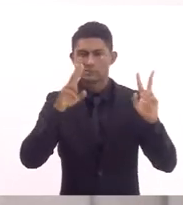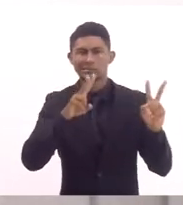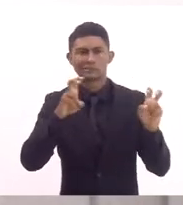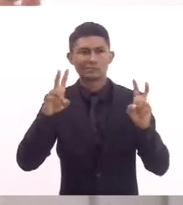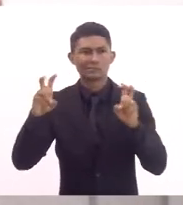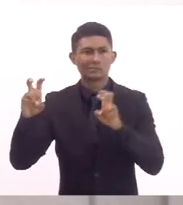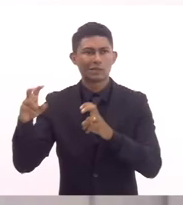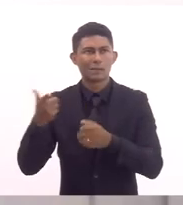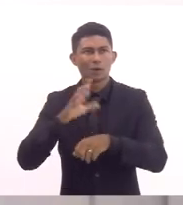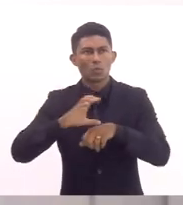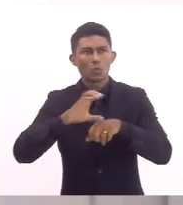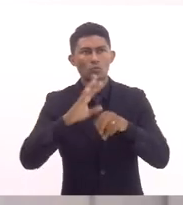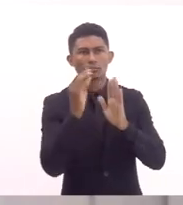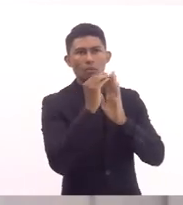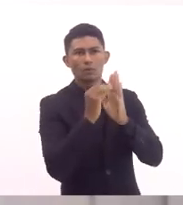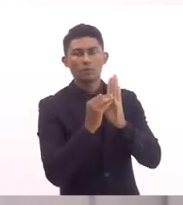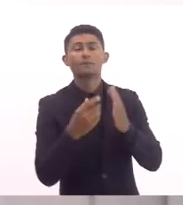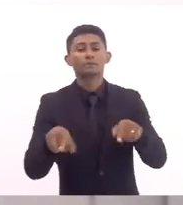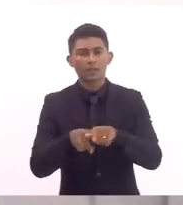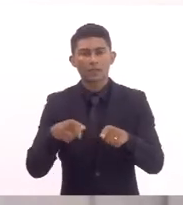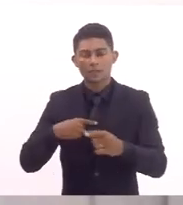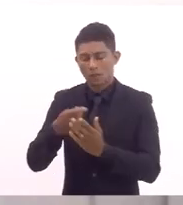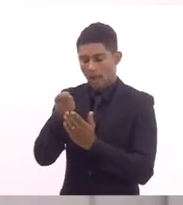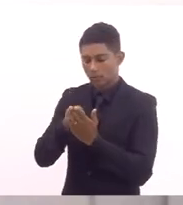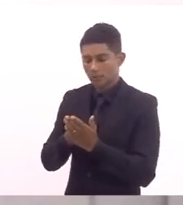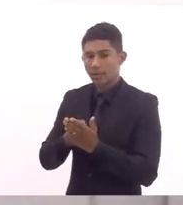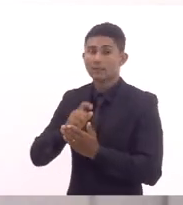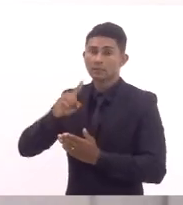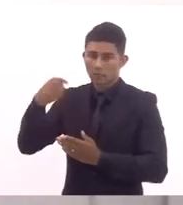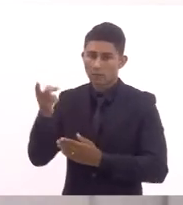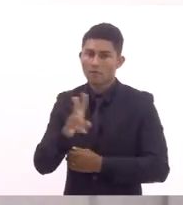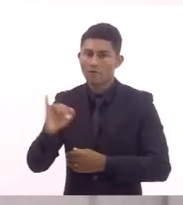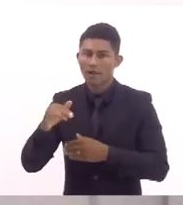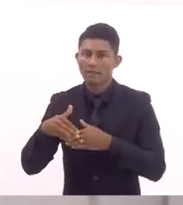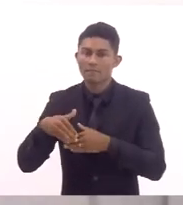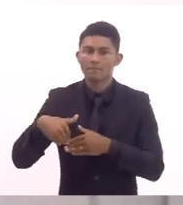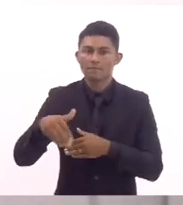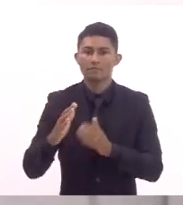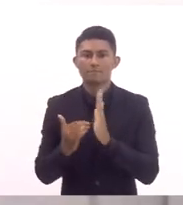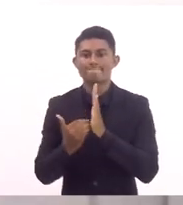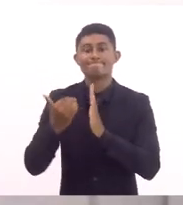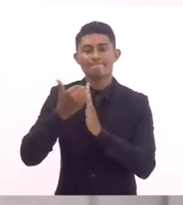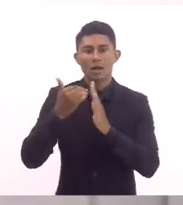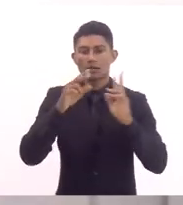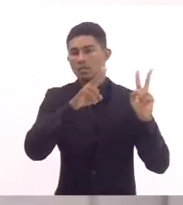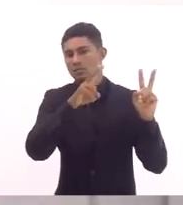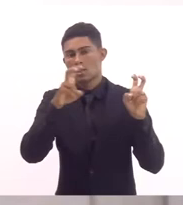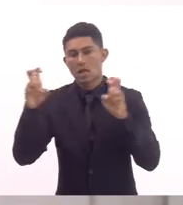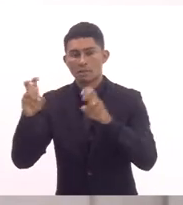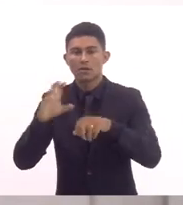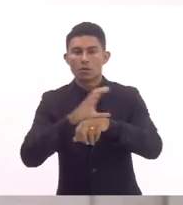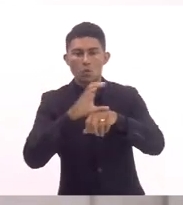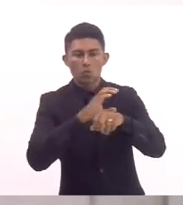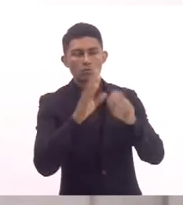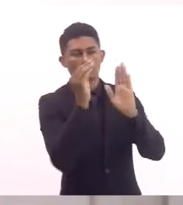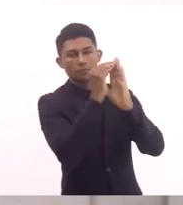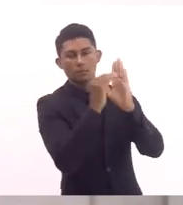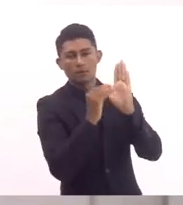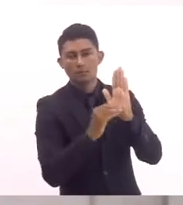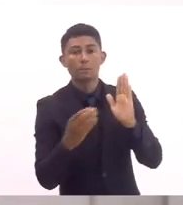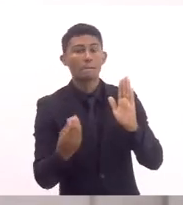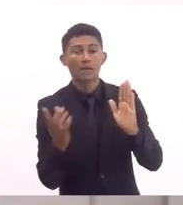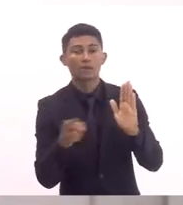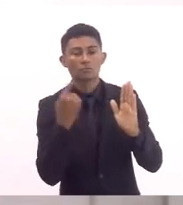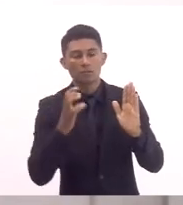pré-natal e já notei outros para a gente poder colocar a seguir colocando aqui nos cursos para a gente poder tá